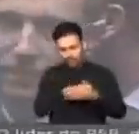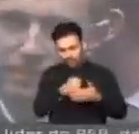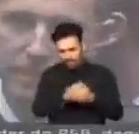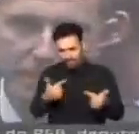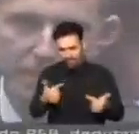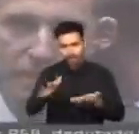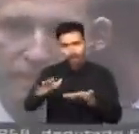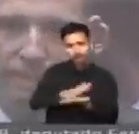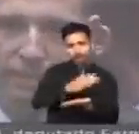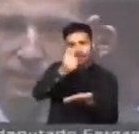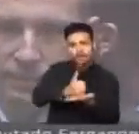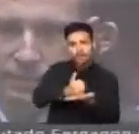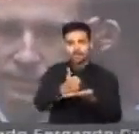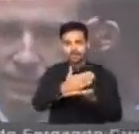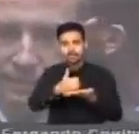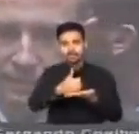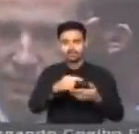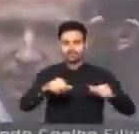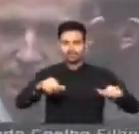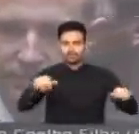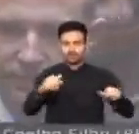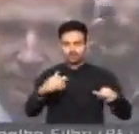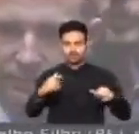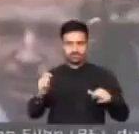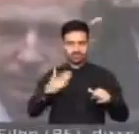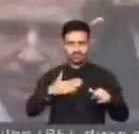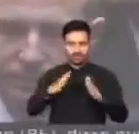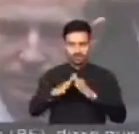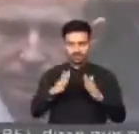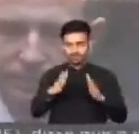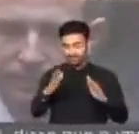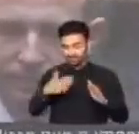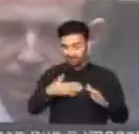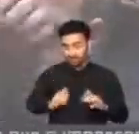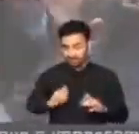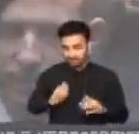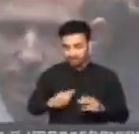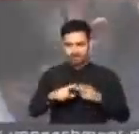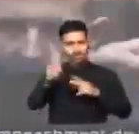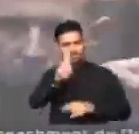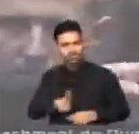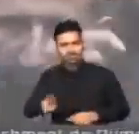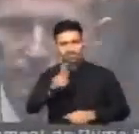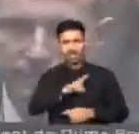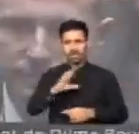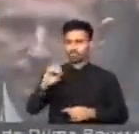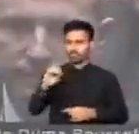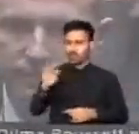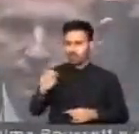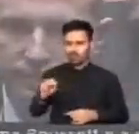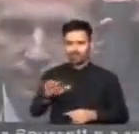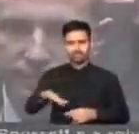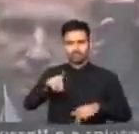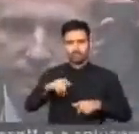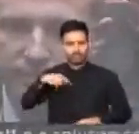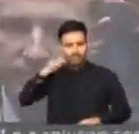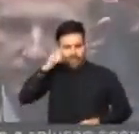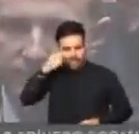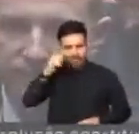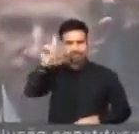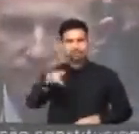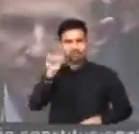rua, do Bolsa Família, do Minha Casa Minha Vida, das cotas nas universidades, do povo negro, da luta dos direitos